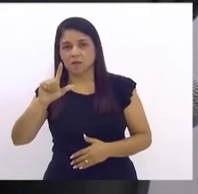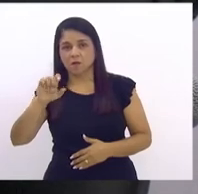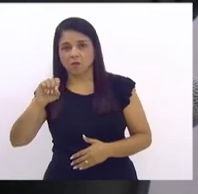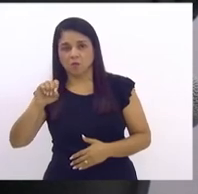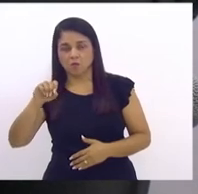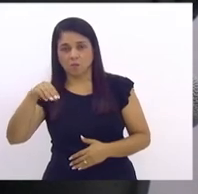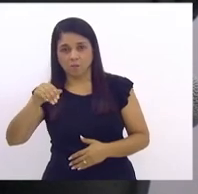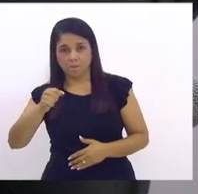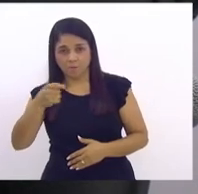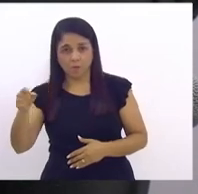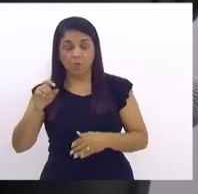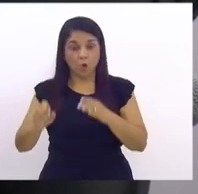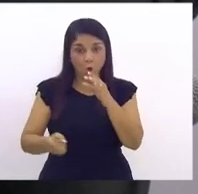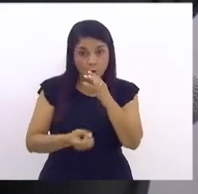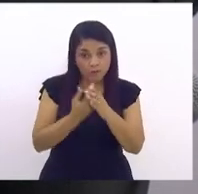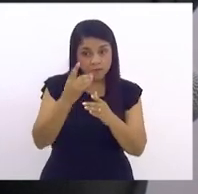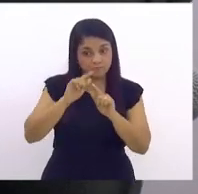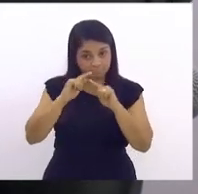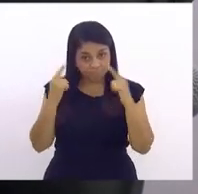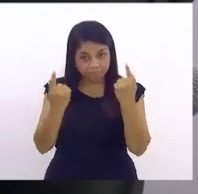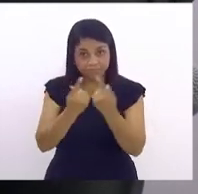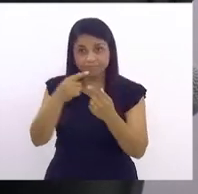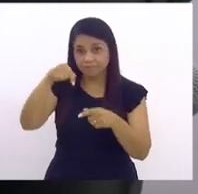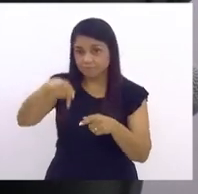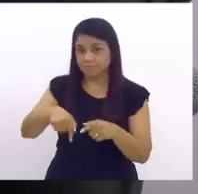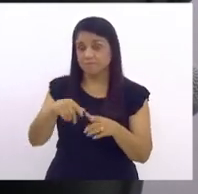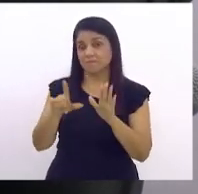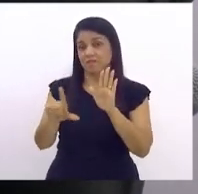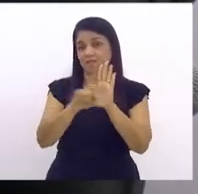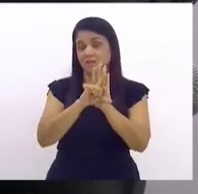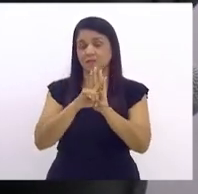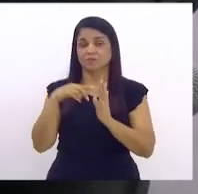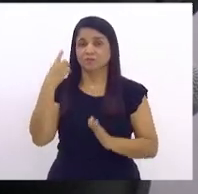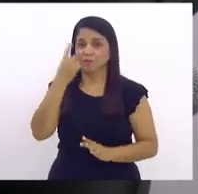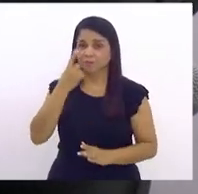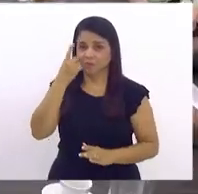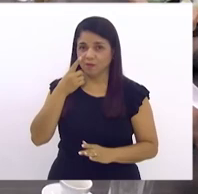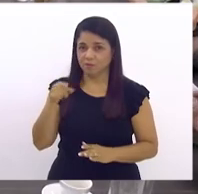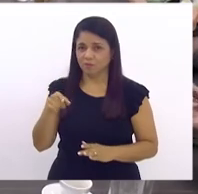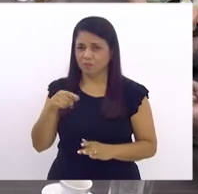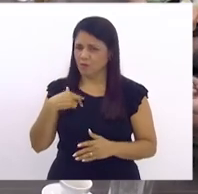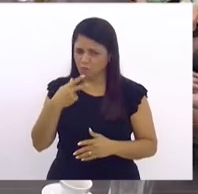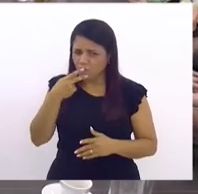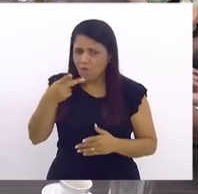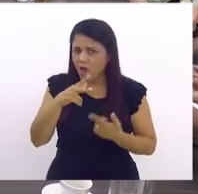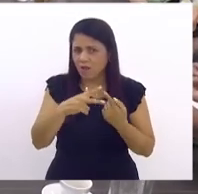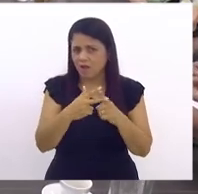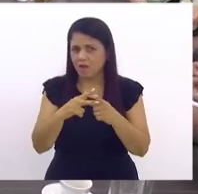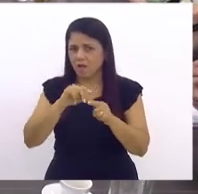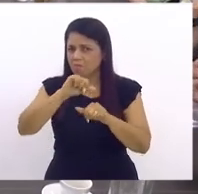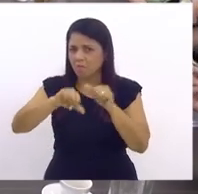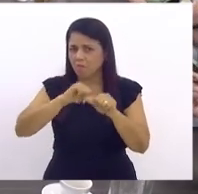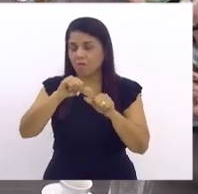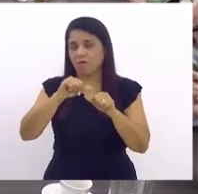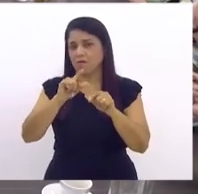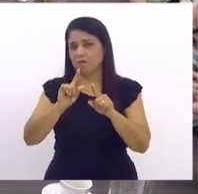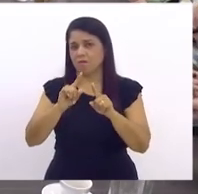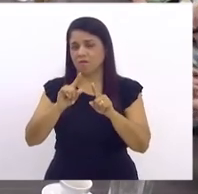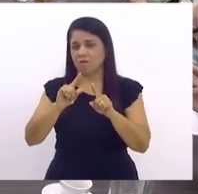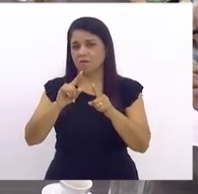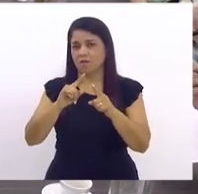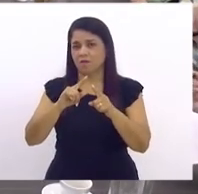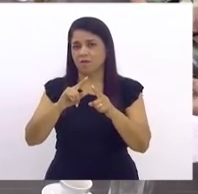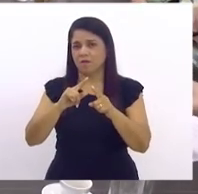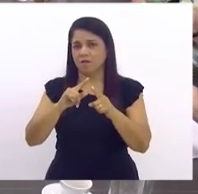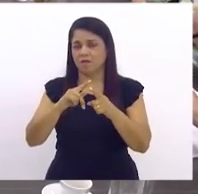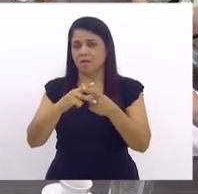da Assembleia Legislativa de um deputado estadual. Então, ele não fala que está alterando essa lei. Fala revoga. Está revogando, lá no